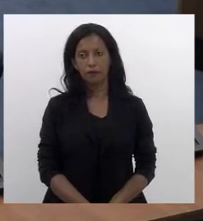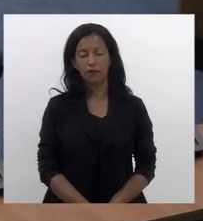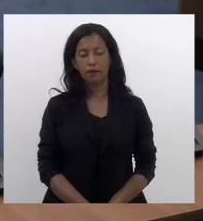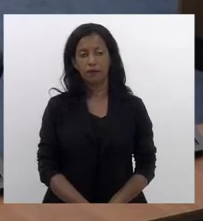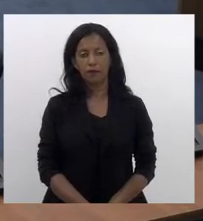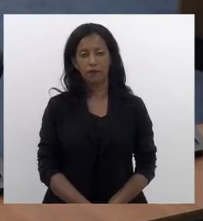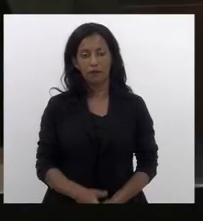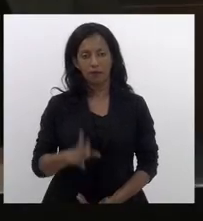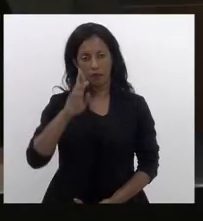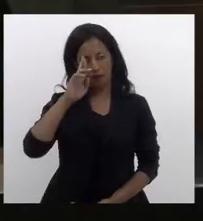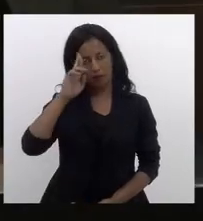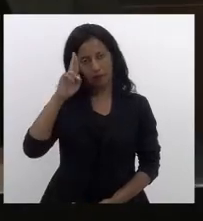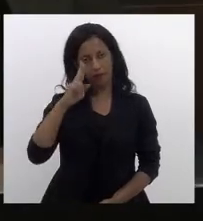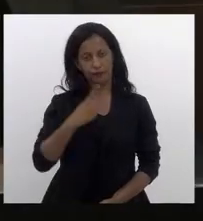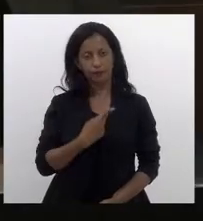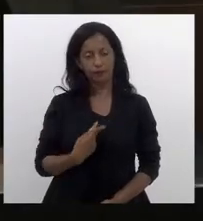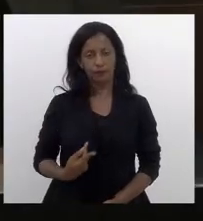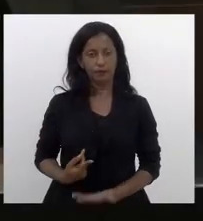Senhora Presidente,